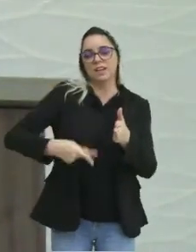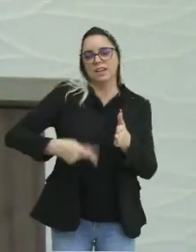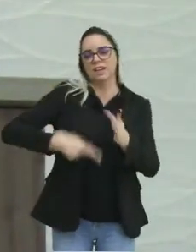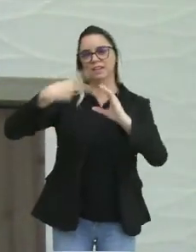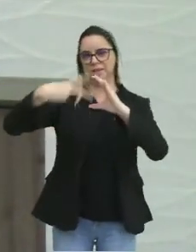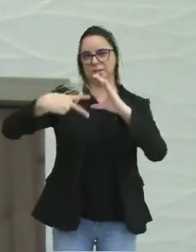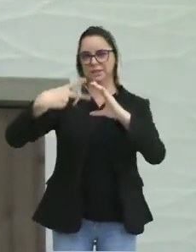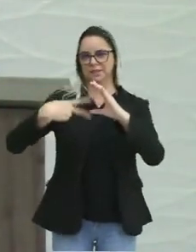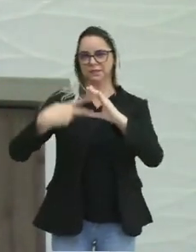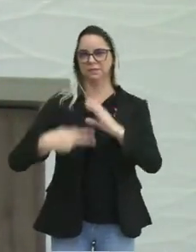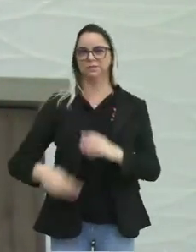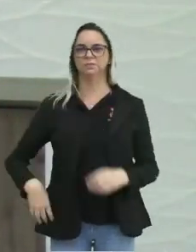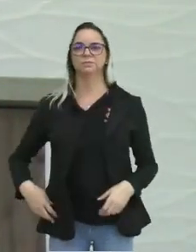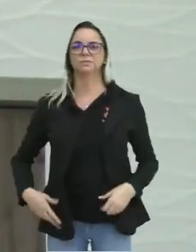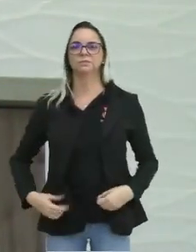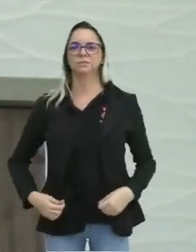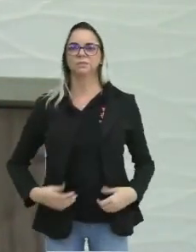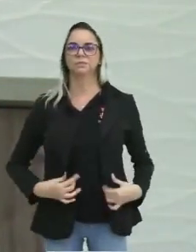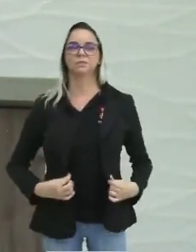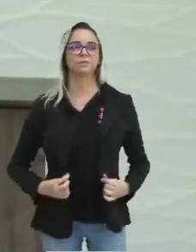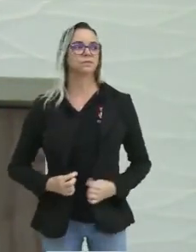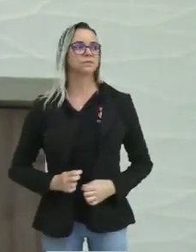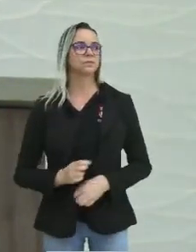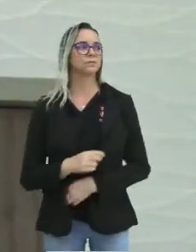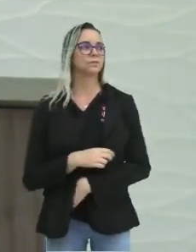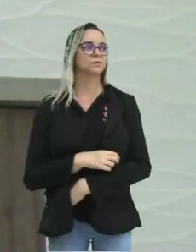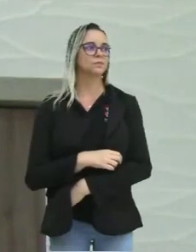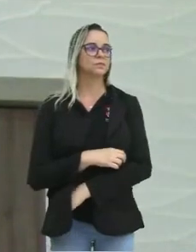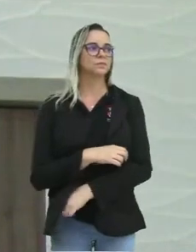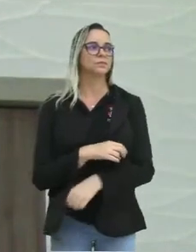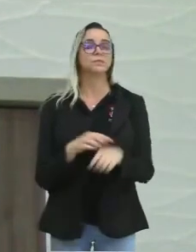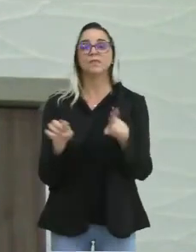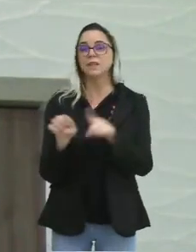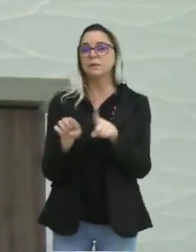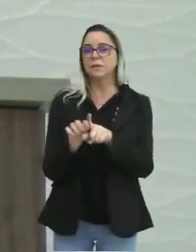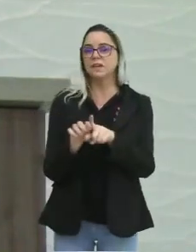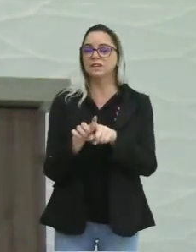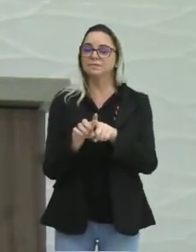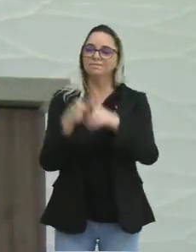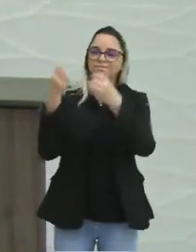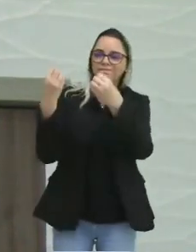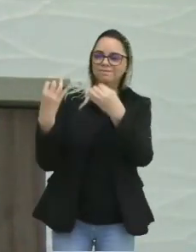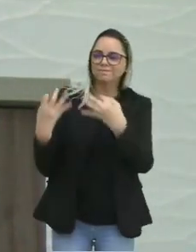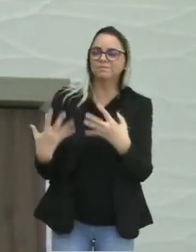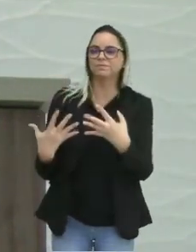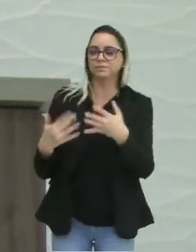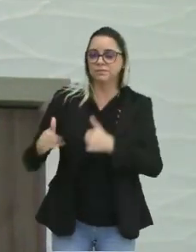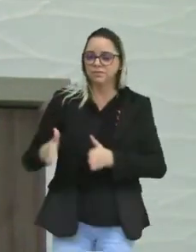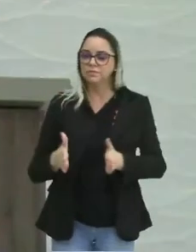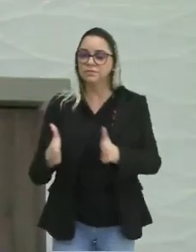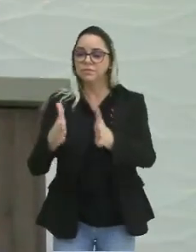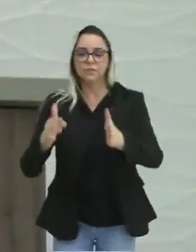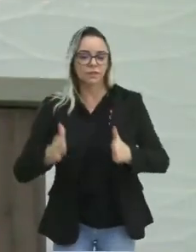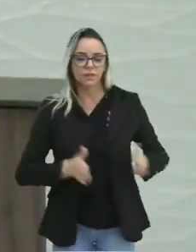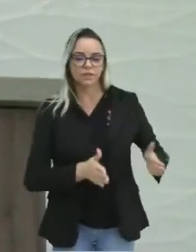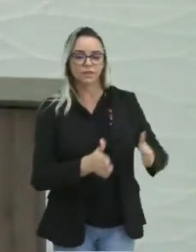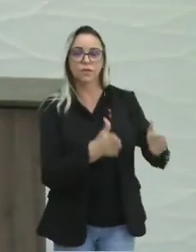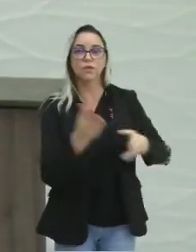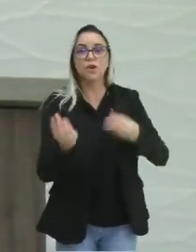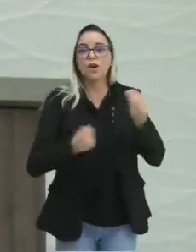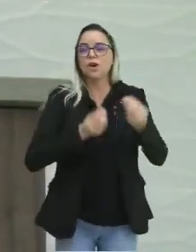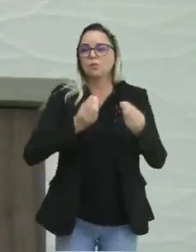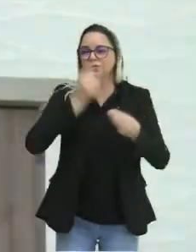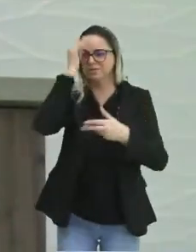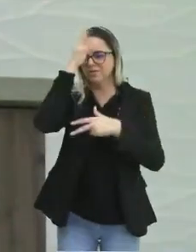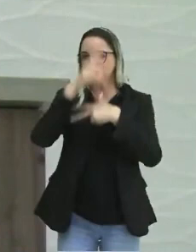casa. Quero também falar aqui das estradas. As estradas dos nossos municípios,